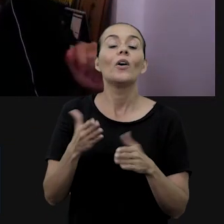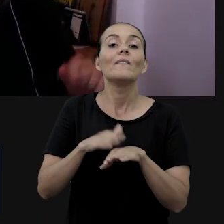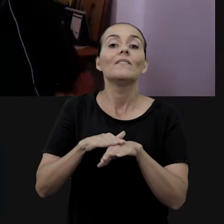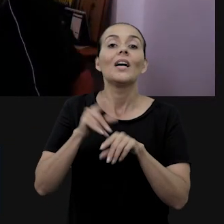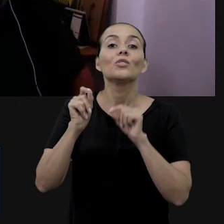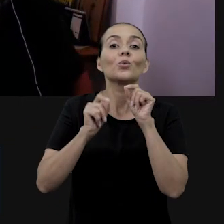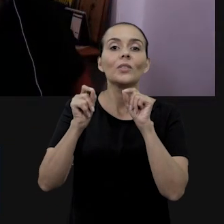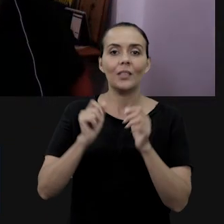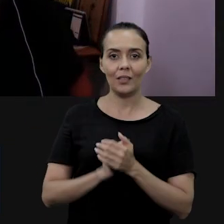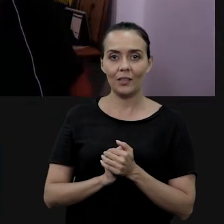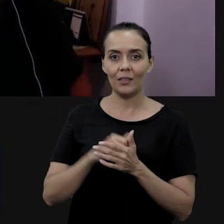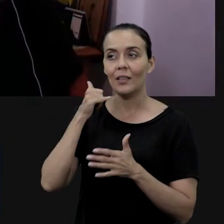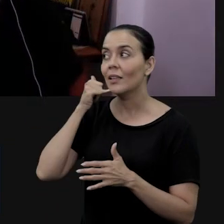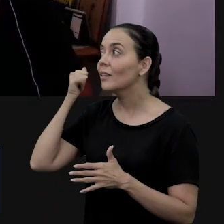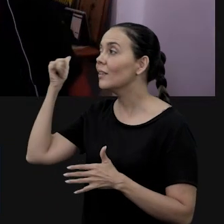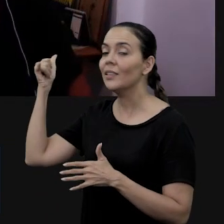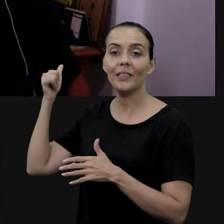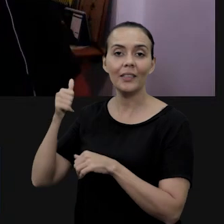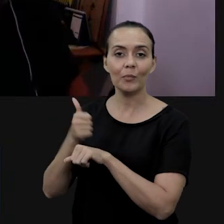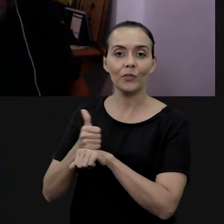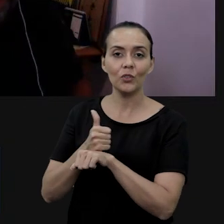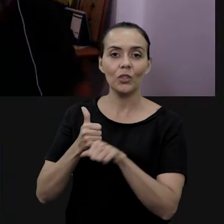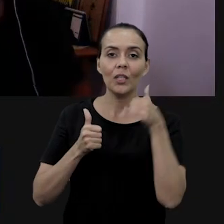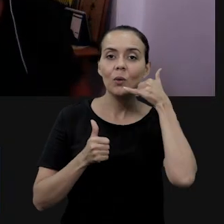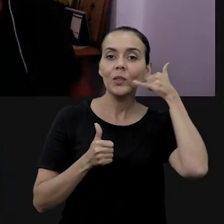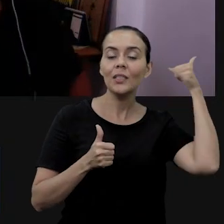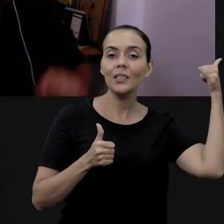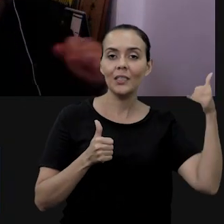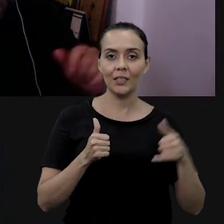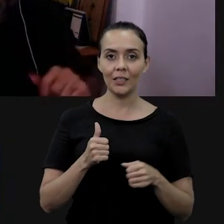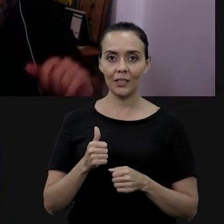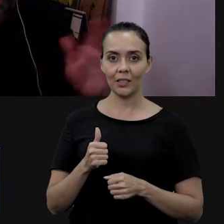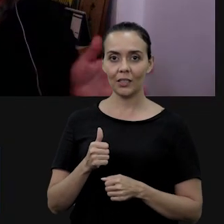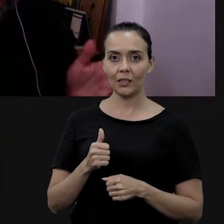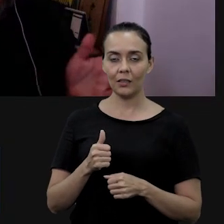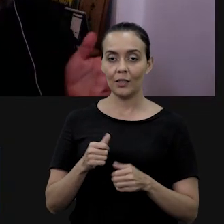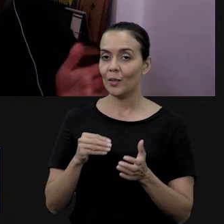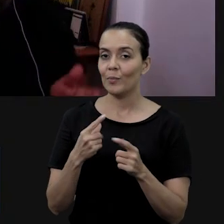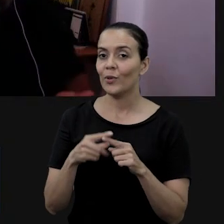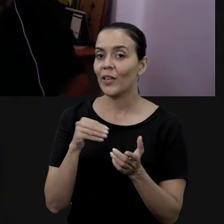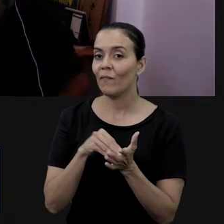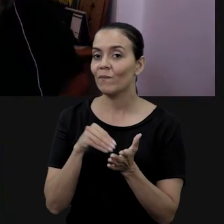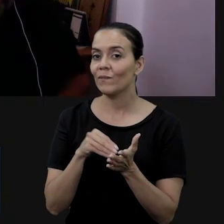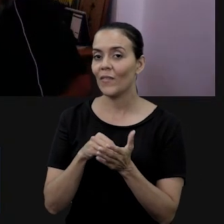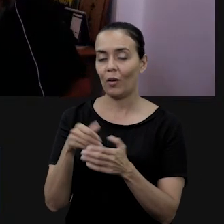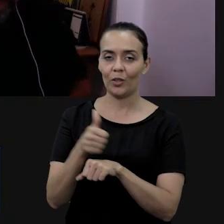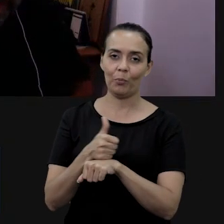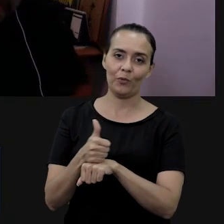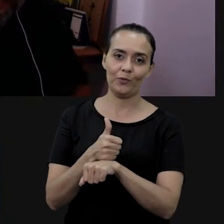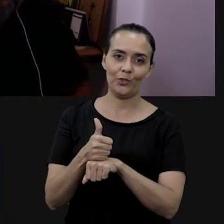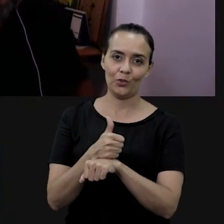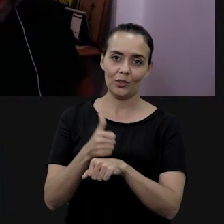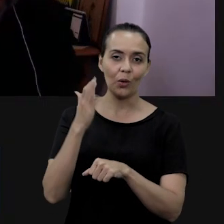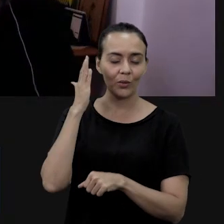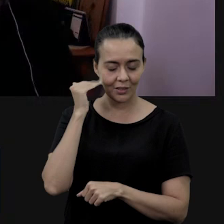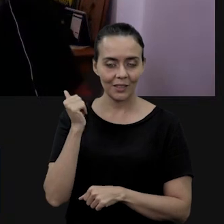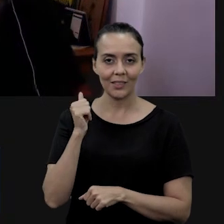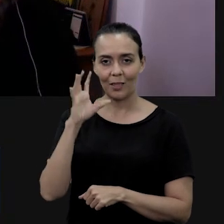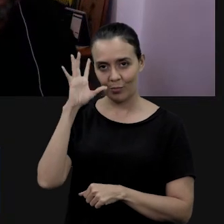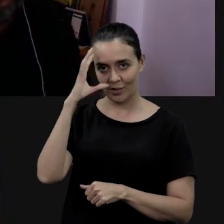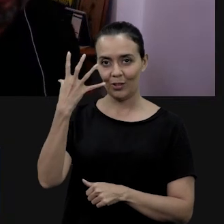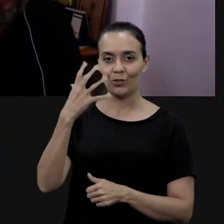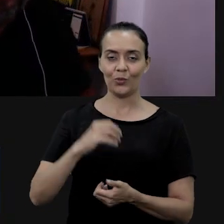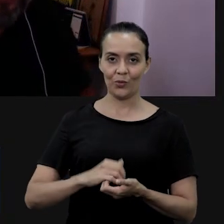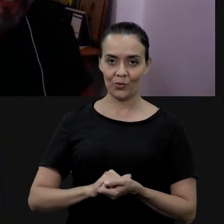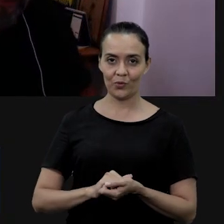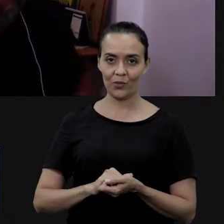bug, e agora? Liga telefone, chama, porque o especialista não está ali, né?